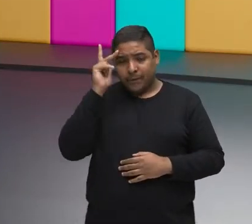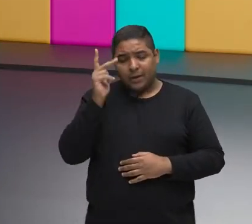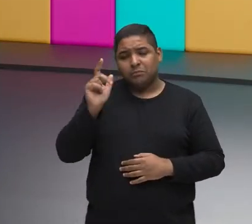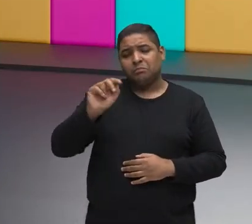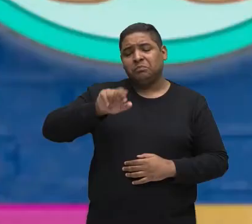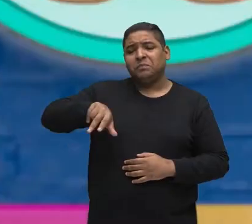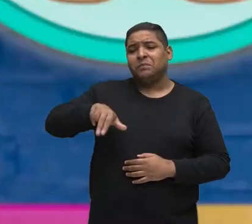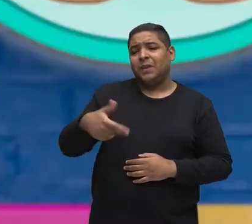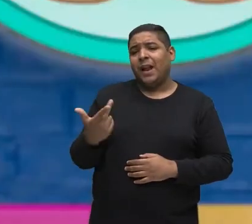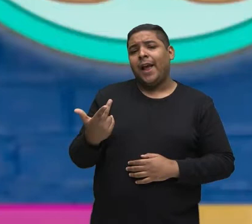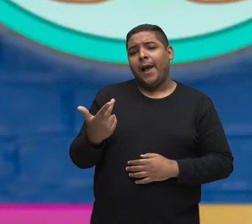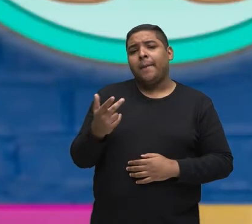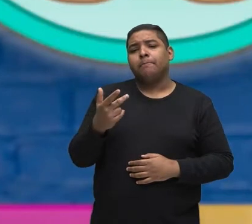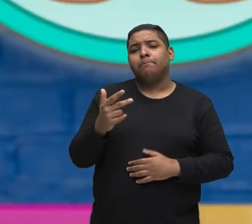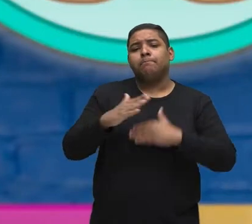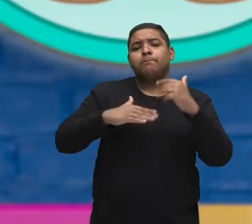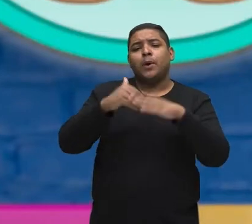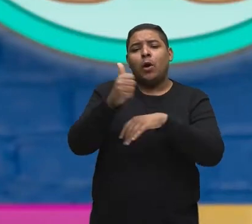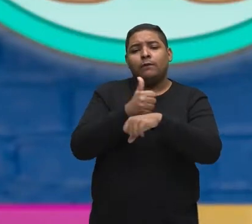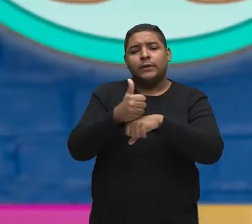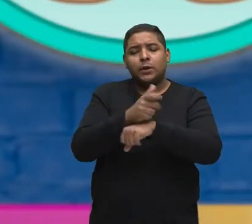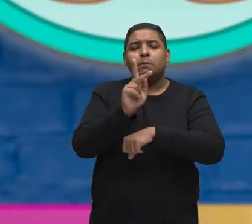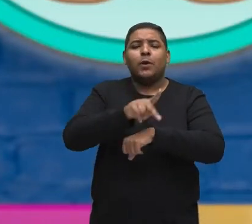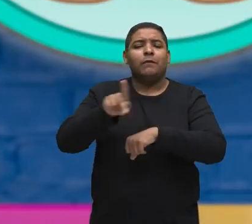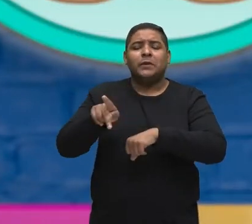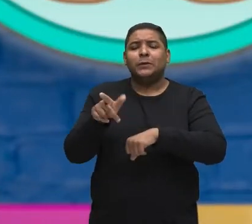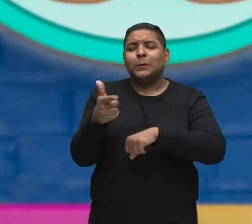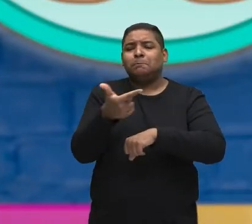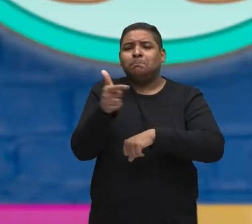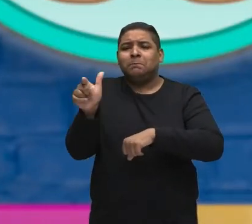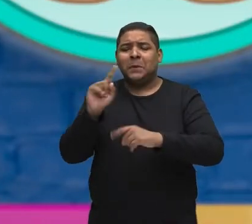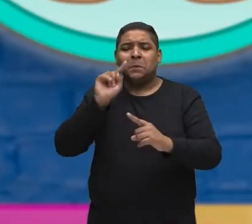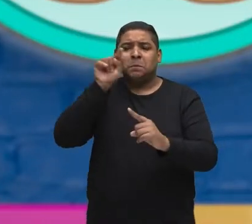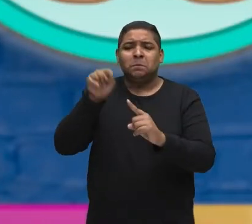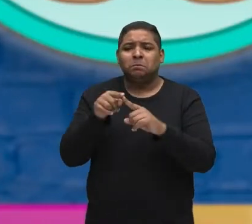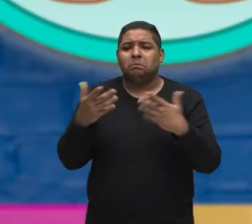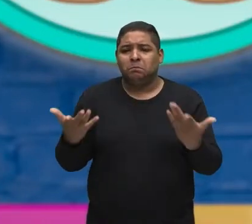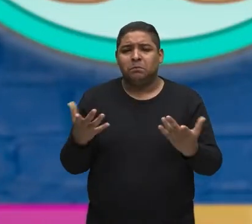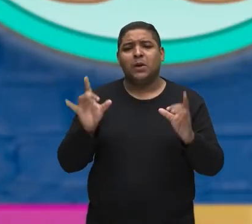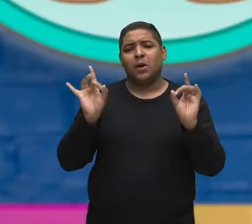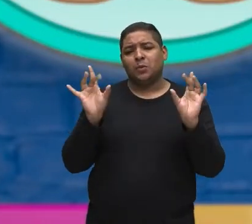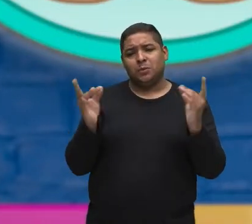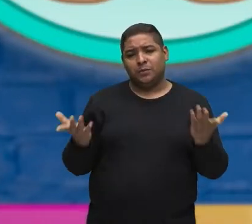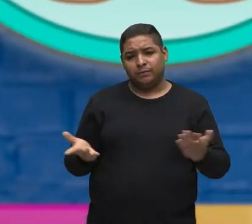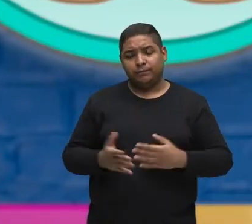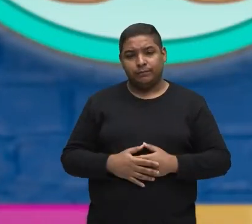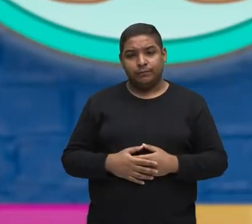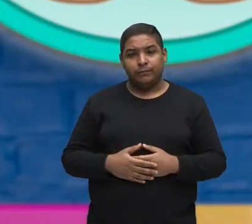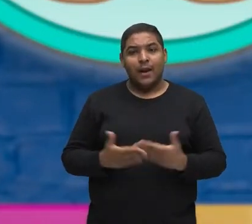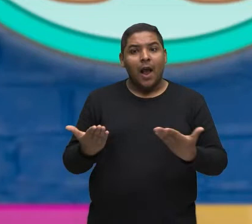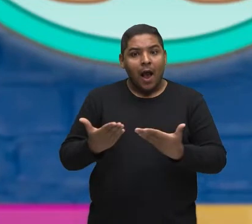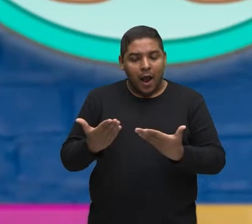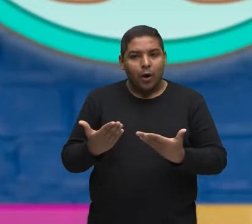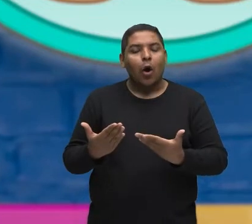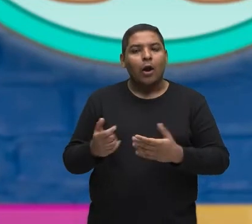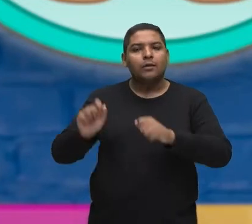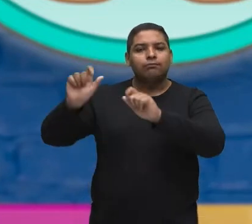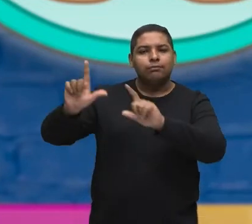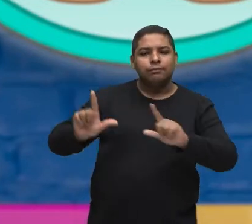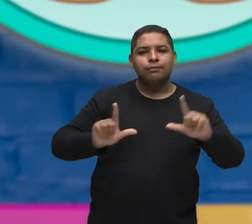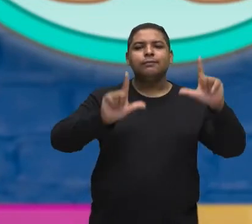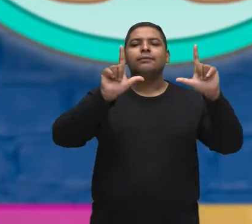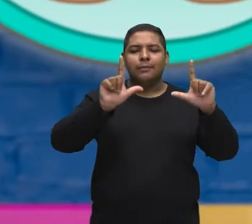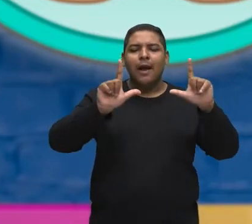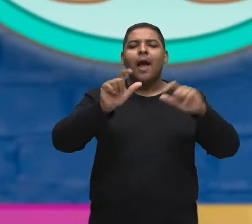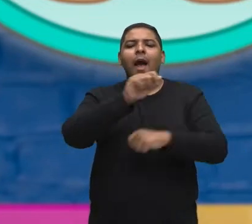de professor, ela não fizesse sentido, né? Então, a gente vai ouvir os nossos alunos que enviaram os vídeos